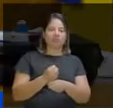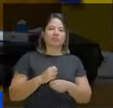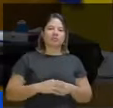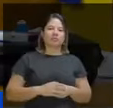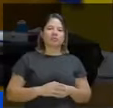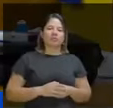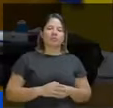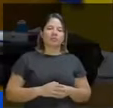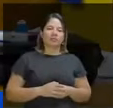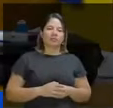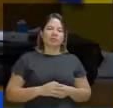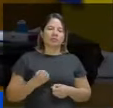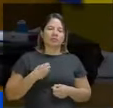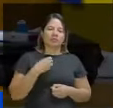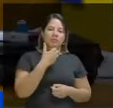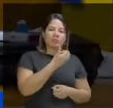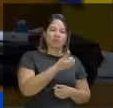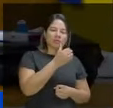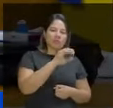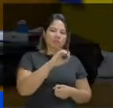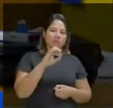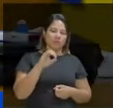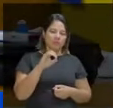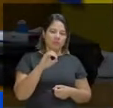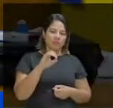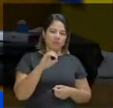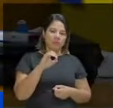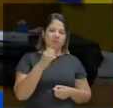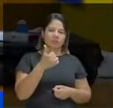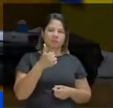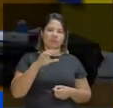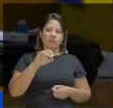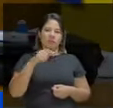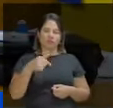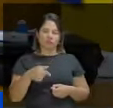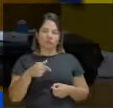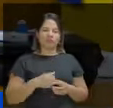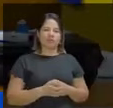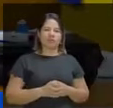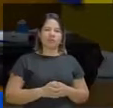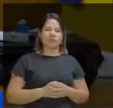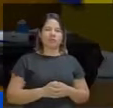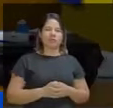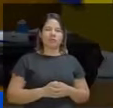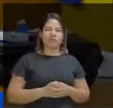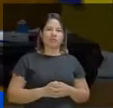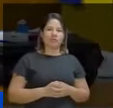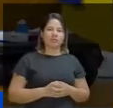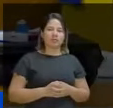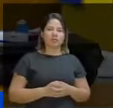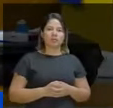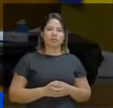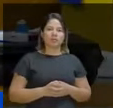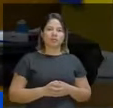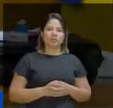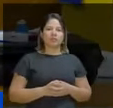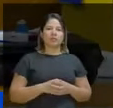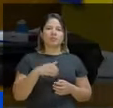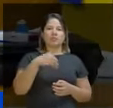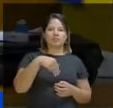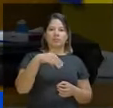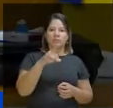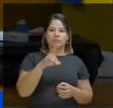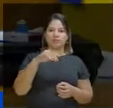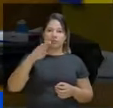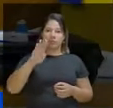número 0600-107 de 2023, é do partido MDB, Movimento Democrático Brasileiro.